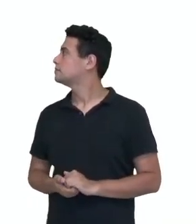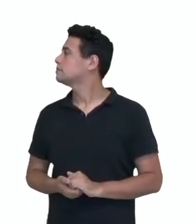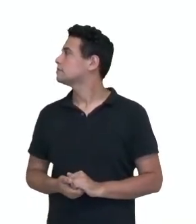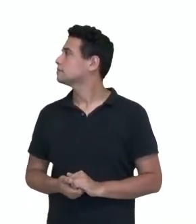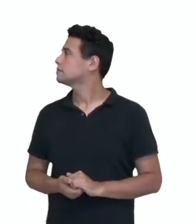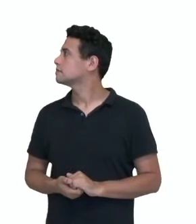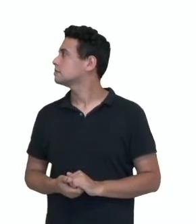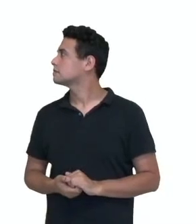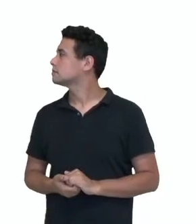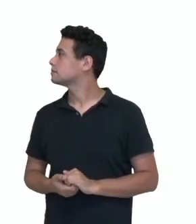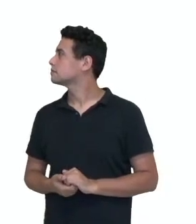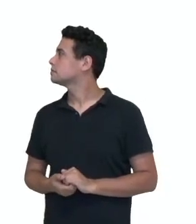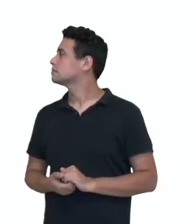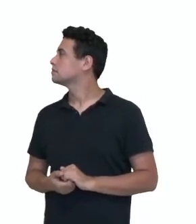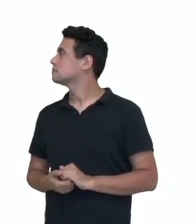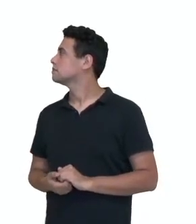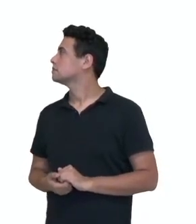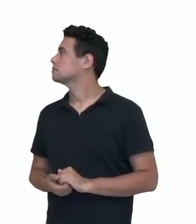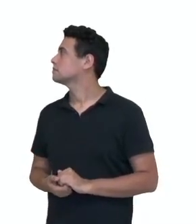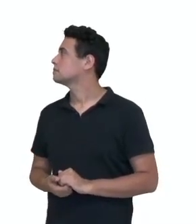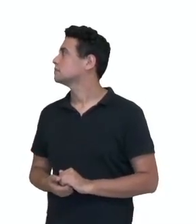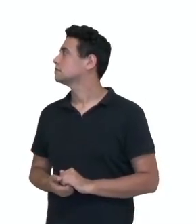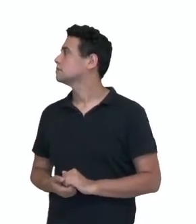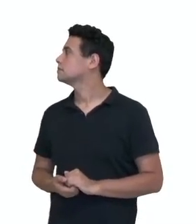pretérito perfecto compuesto, ha